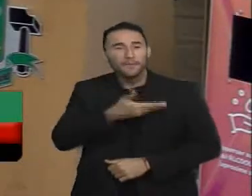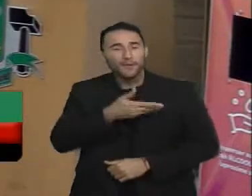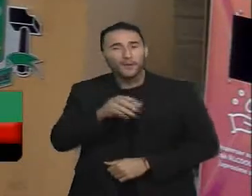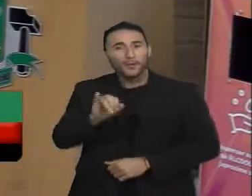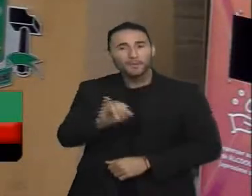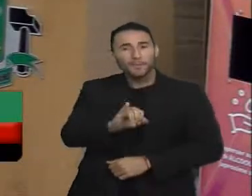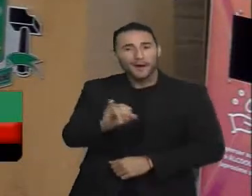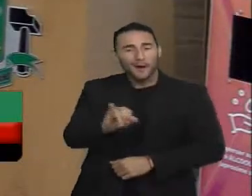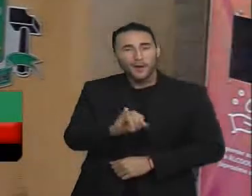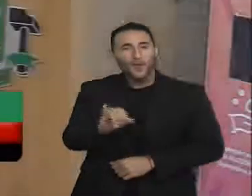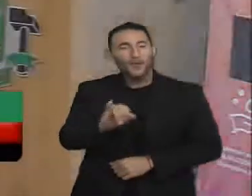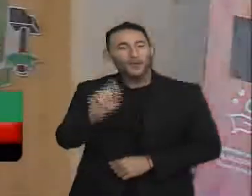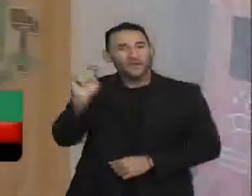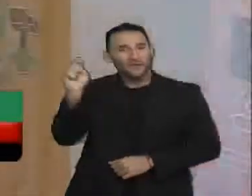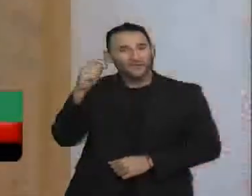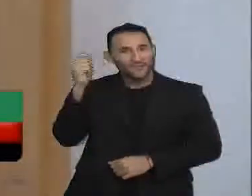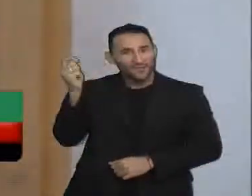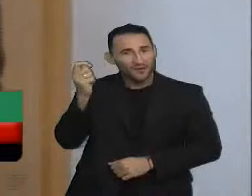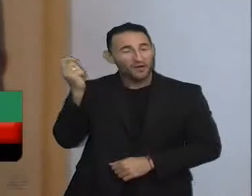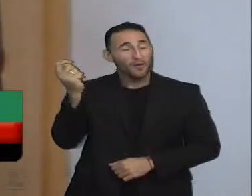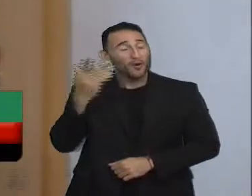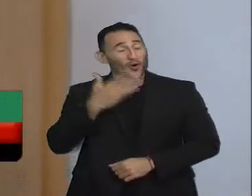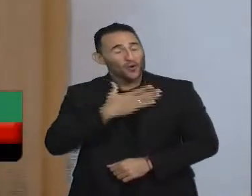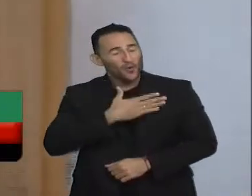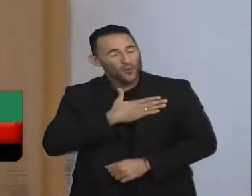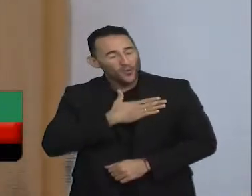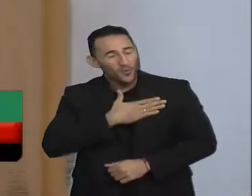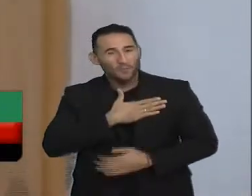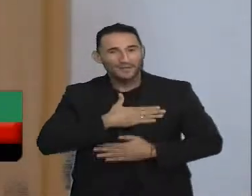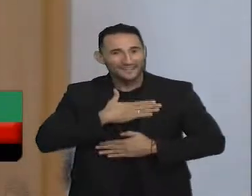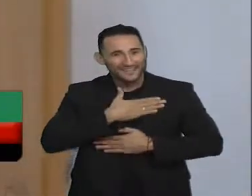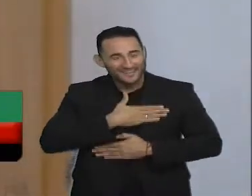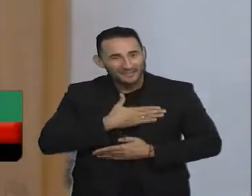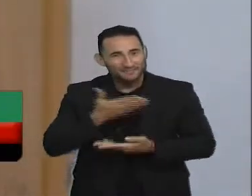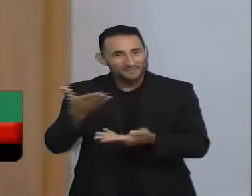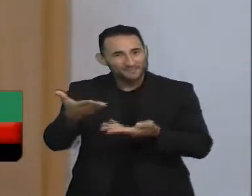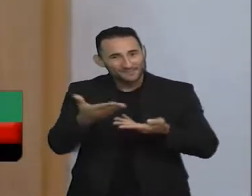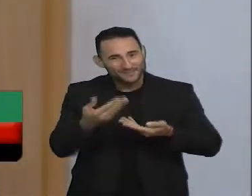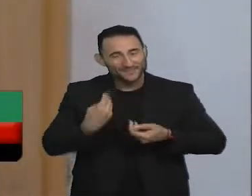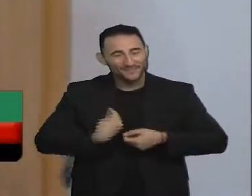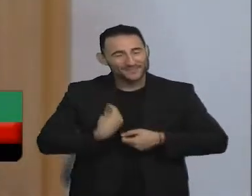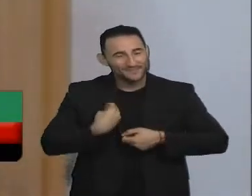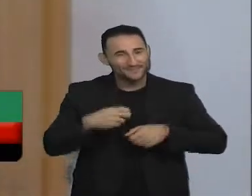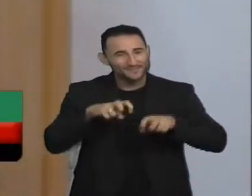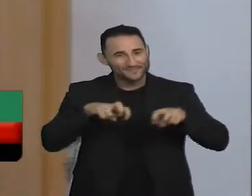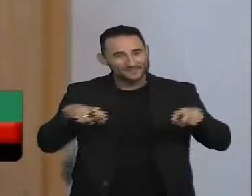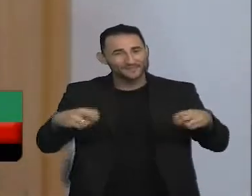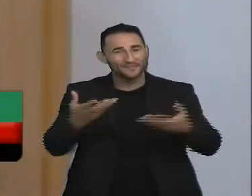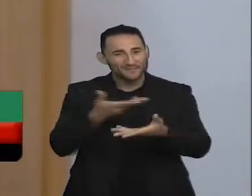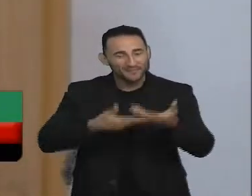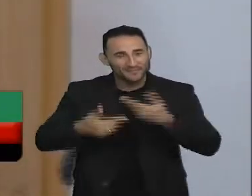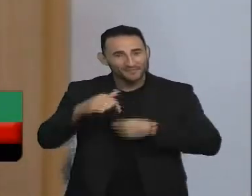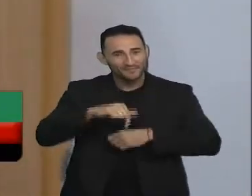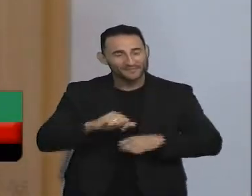mis hermanos. Muito gusto contar com a presença de vocês aqui em nossa